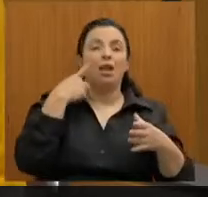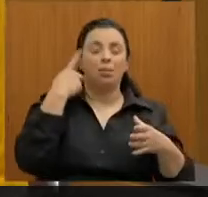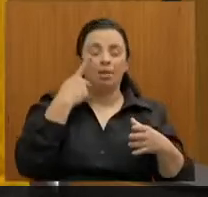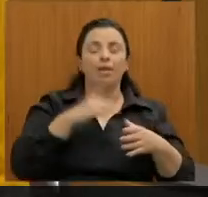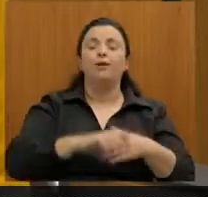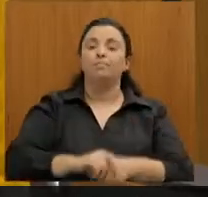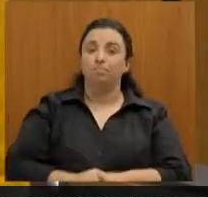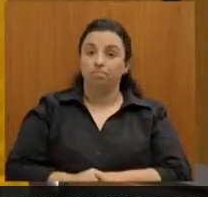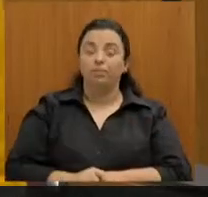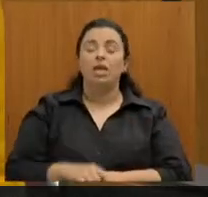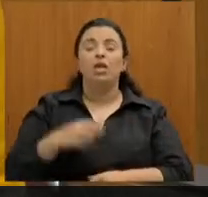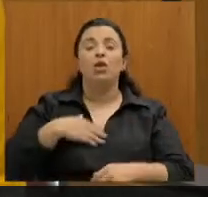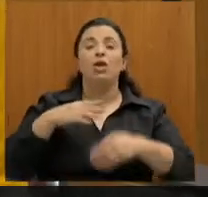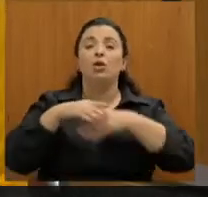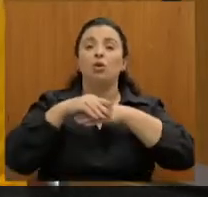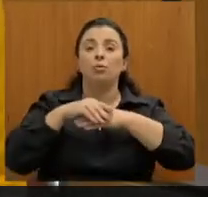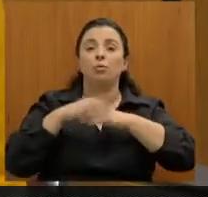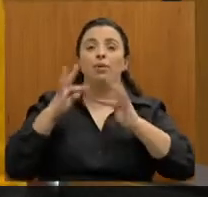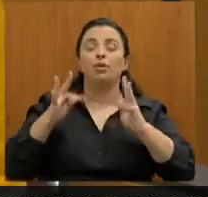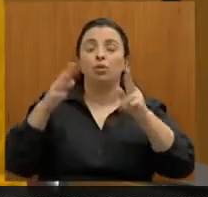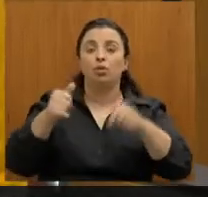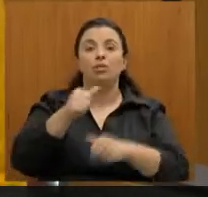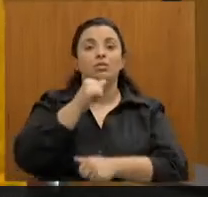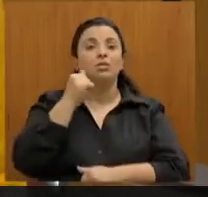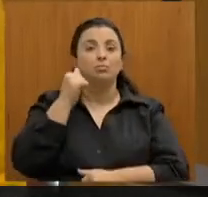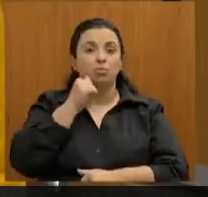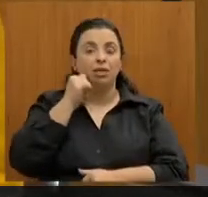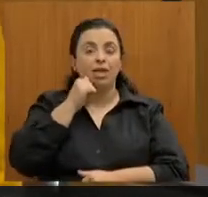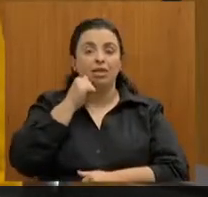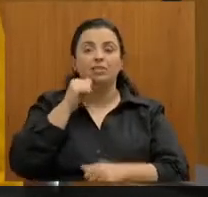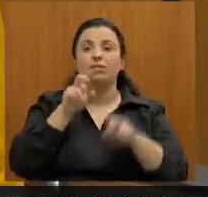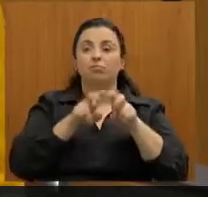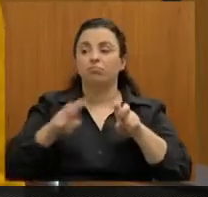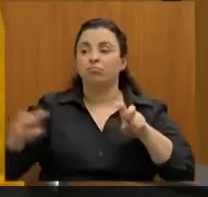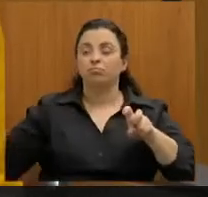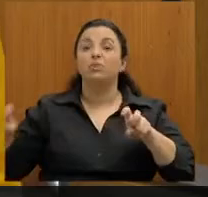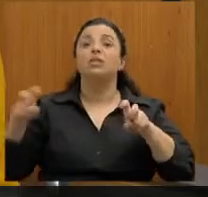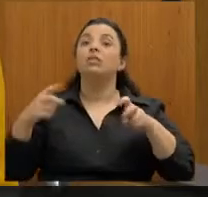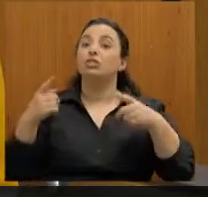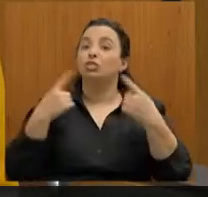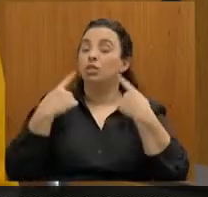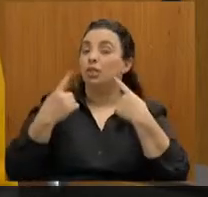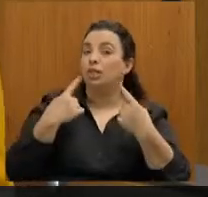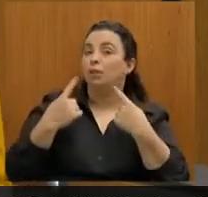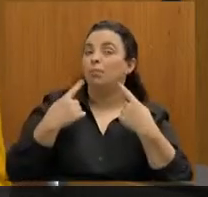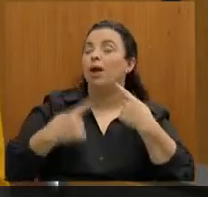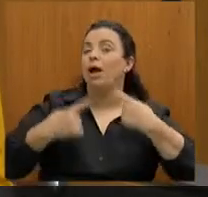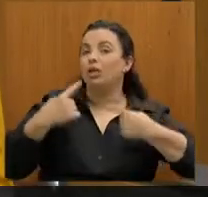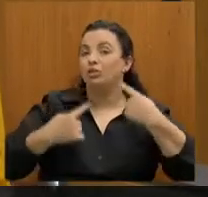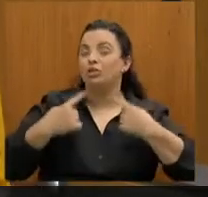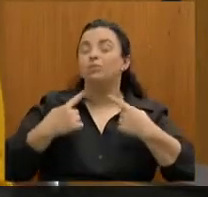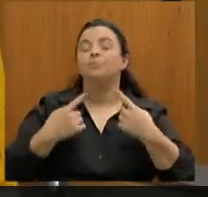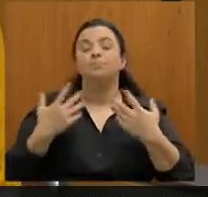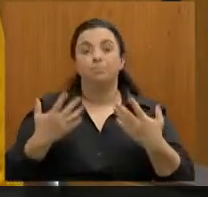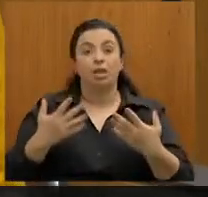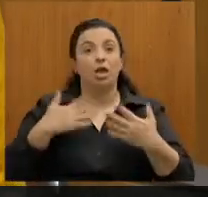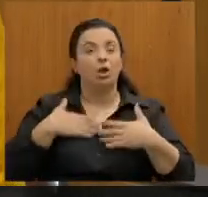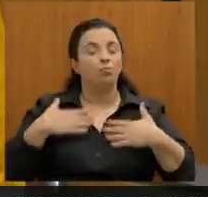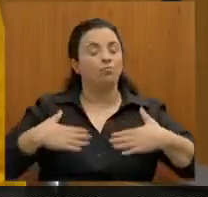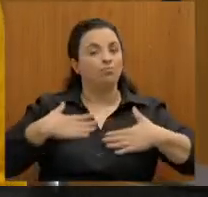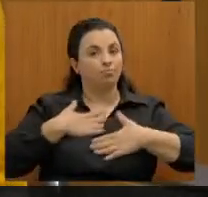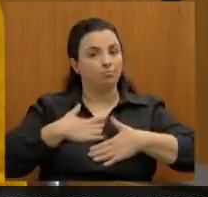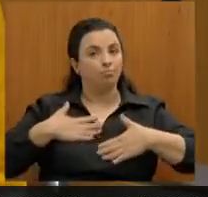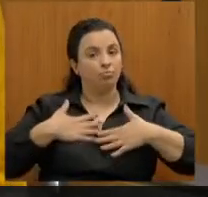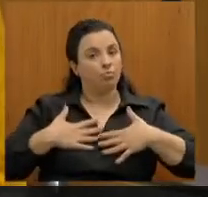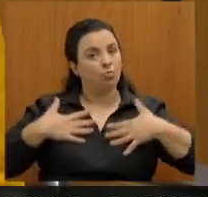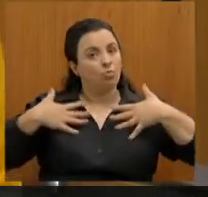cumprimentar todas as mulheres que compõem essa mesa de debate dizer que é uma honra o olhar esse